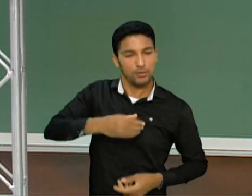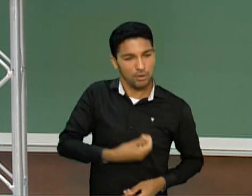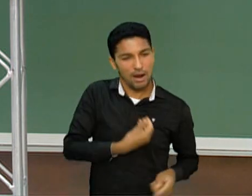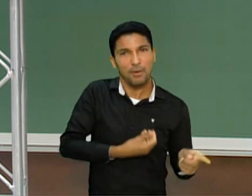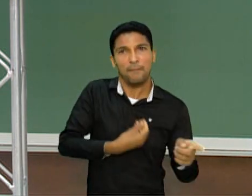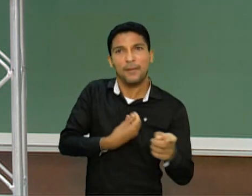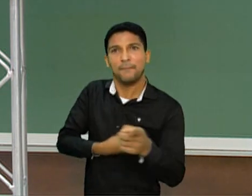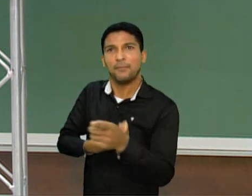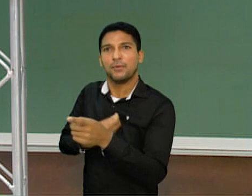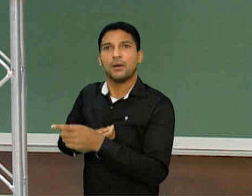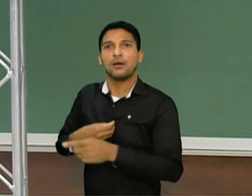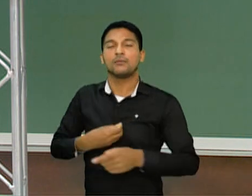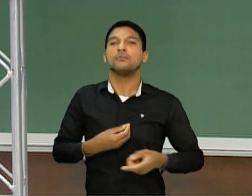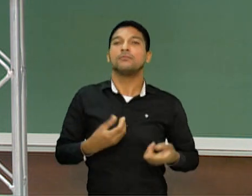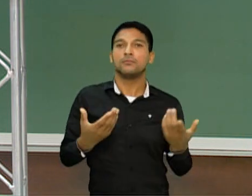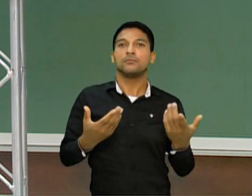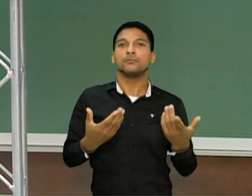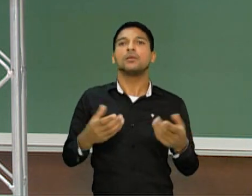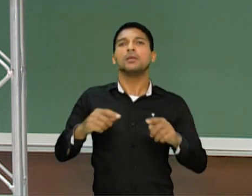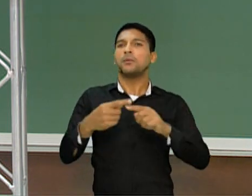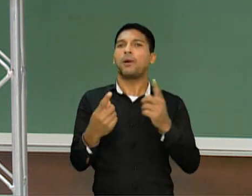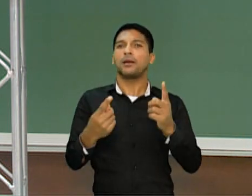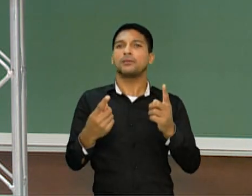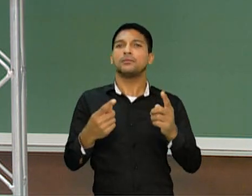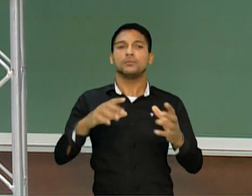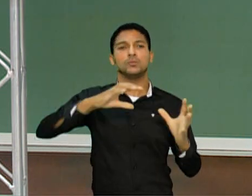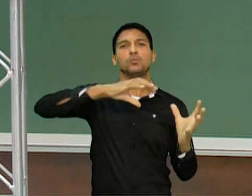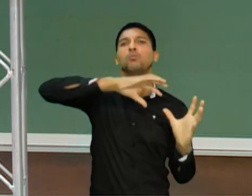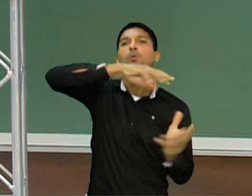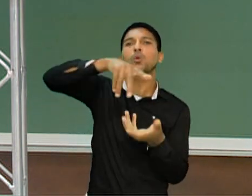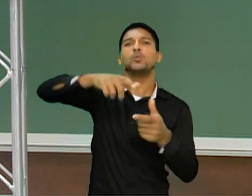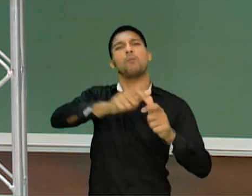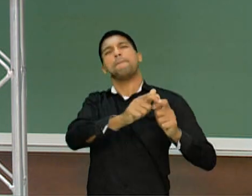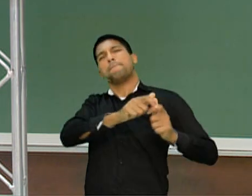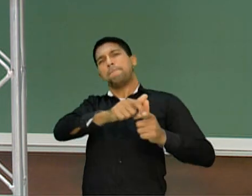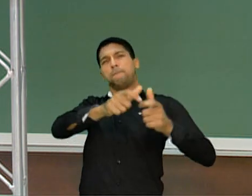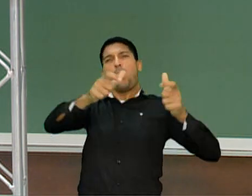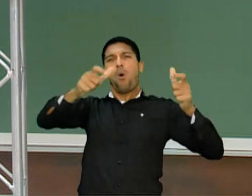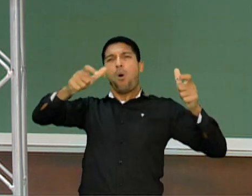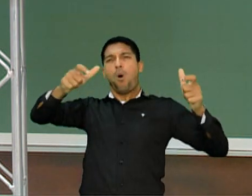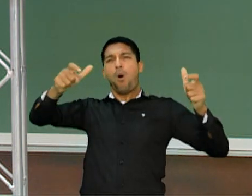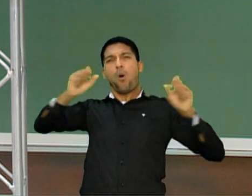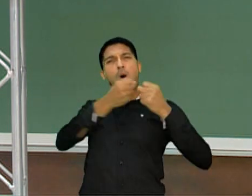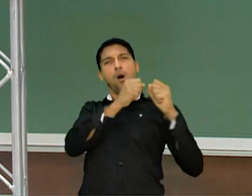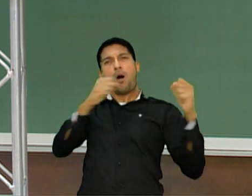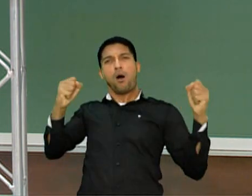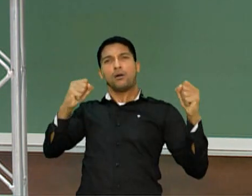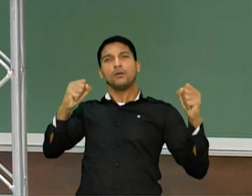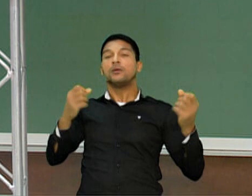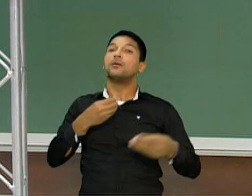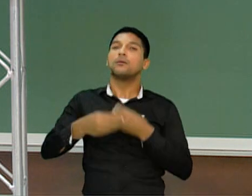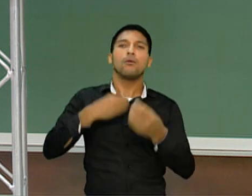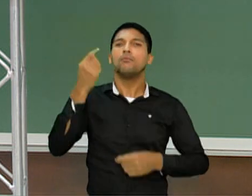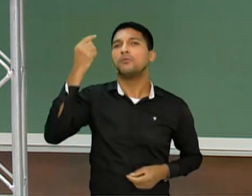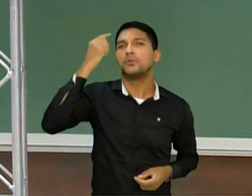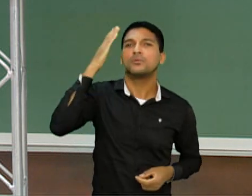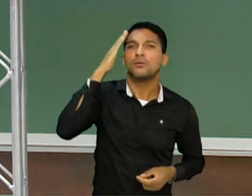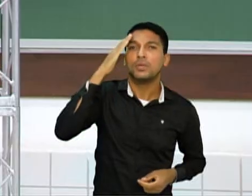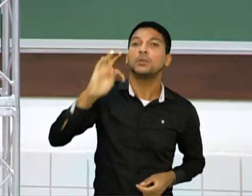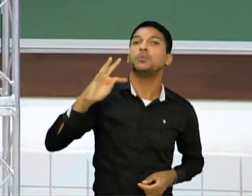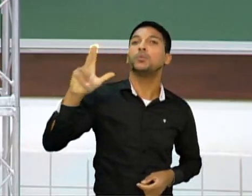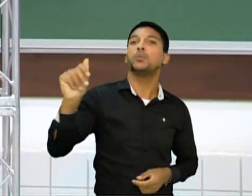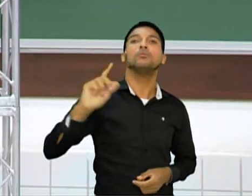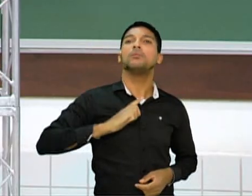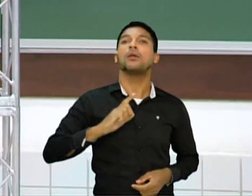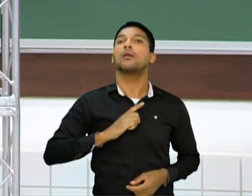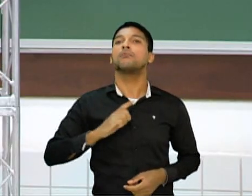é muito grande. Existem muitas coisas a serem atestadas como verdadeiras, como claras e distintas ao meu pensamento, e outras